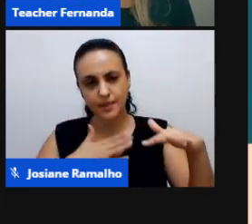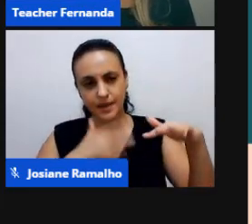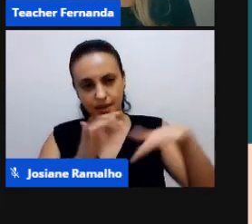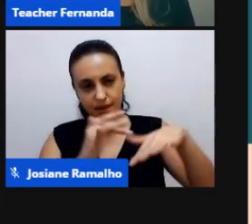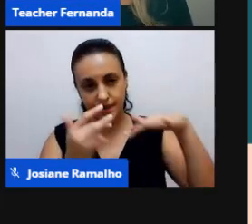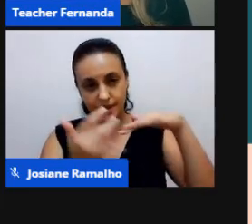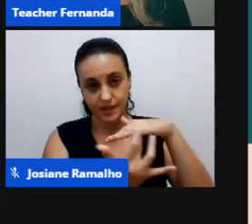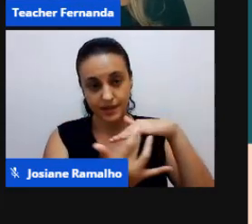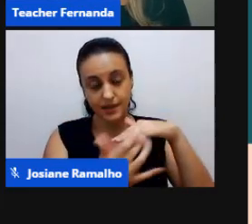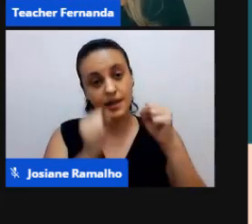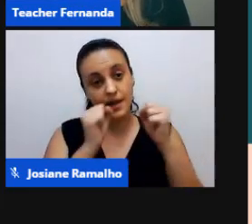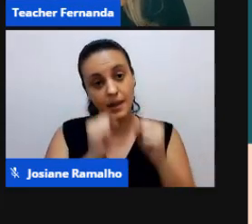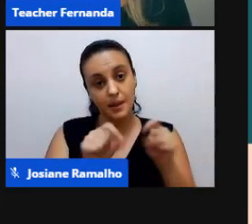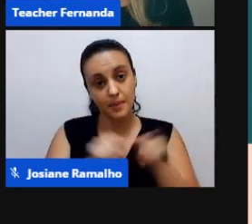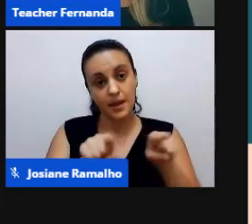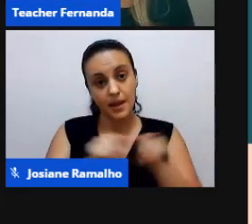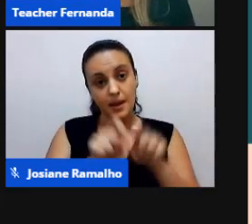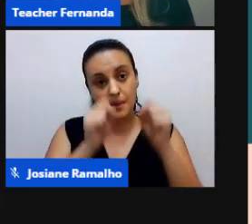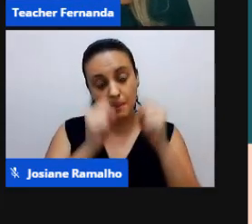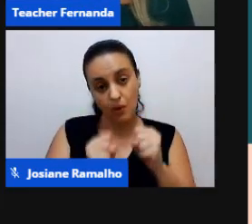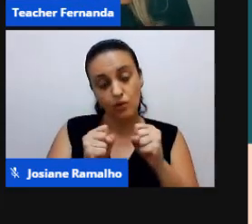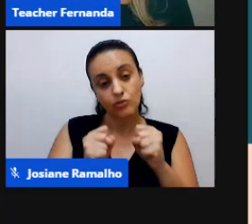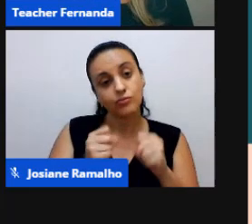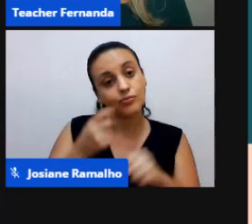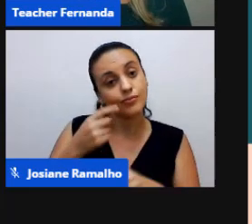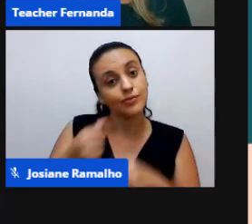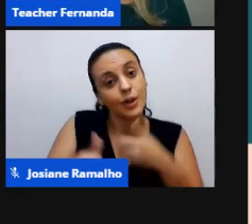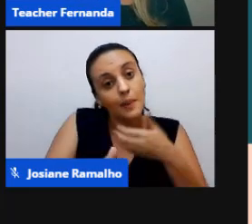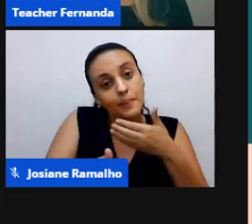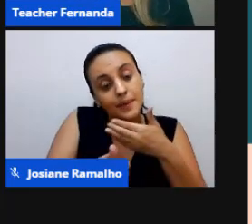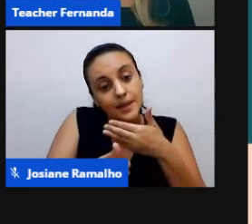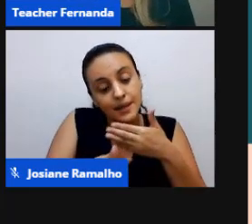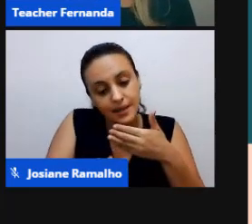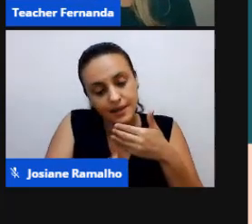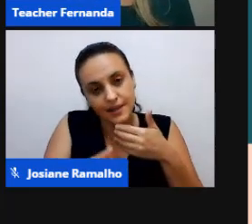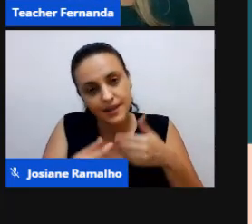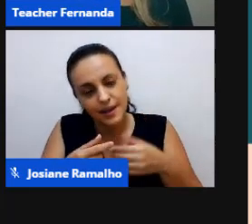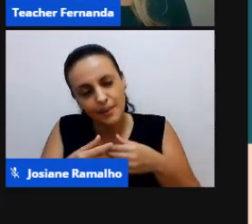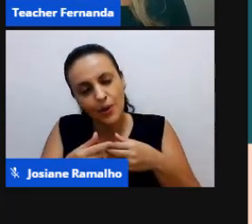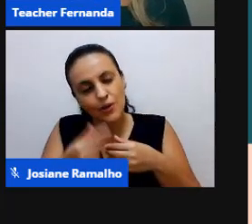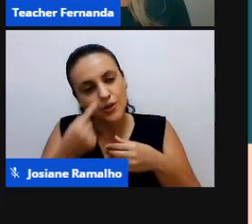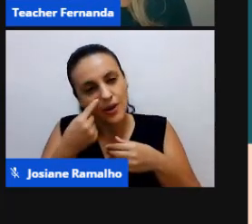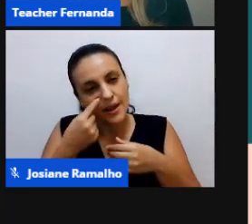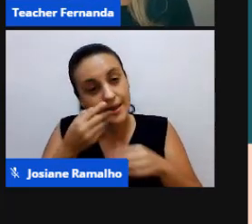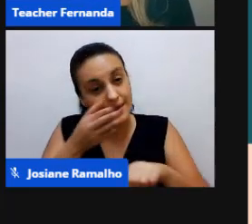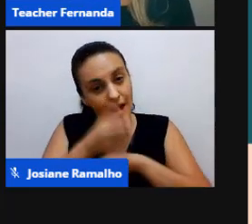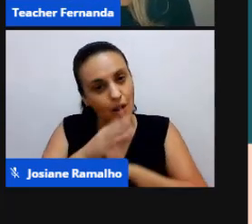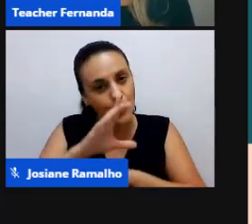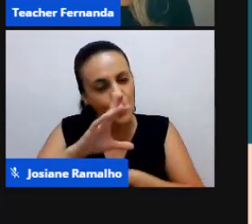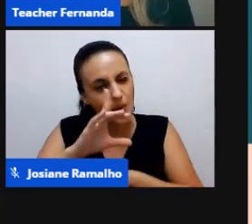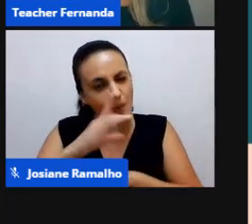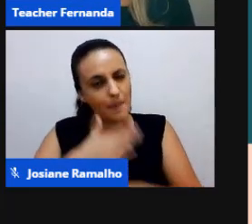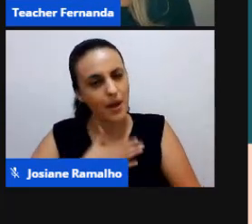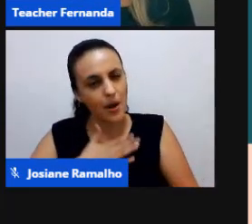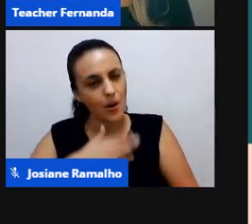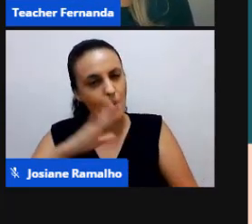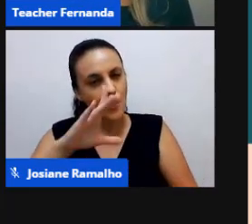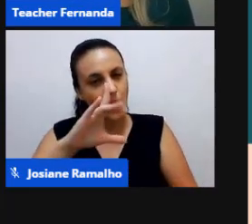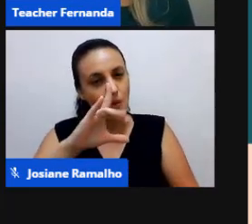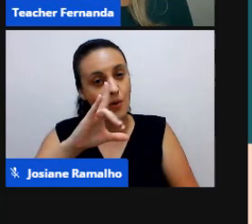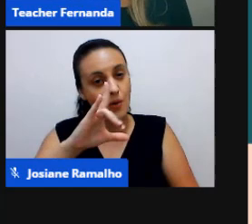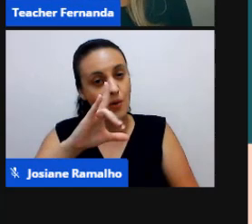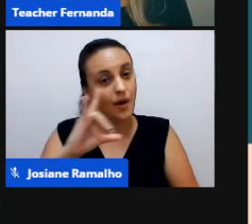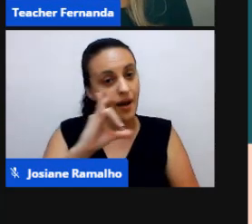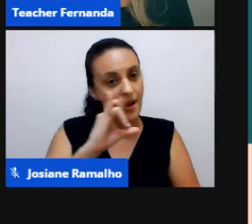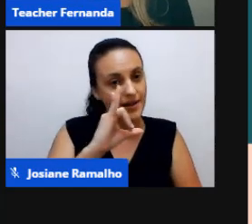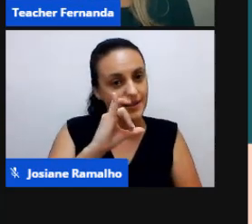no Instagram, que é o fernandabella.teacher. Então, se você tiver Instagram e quiser acompanhar a criação